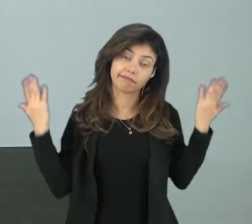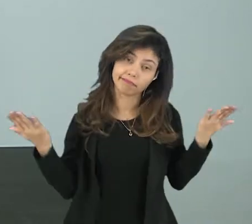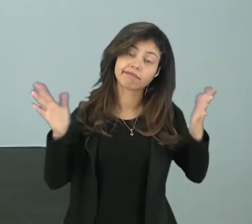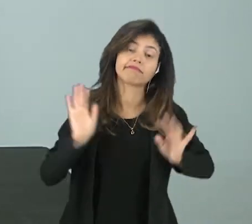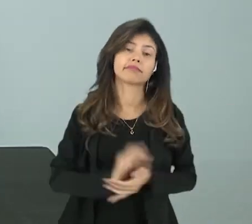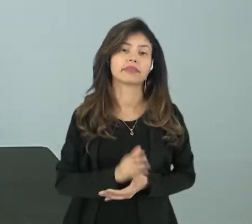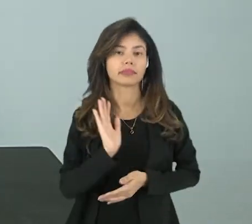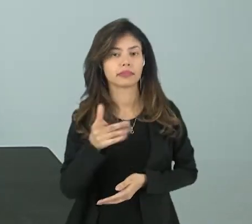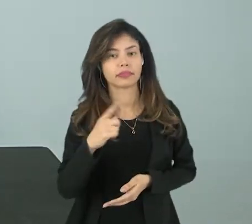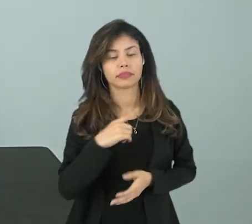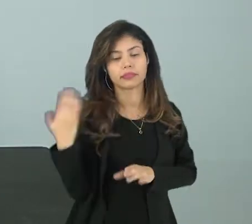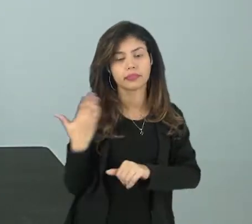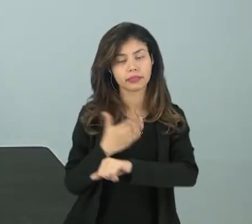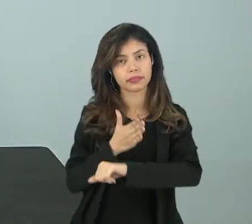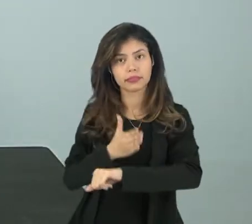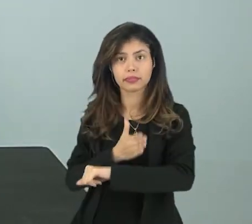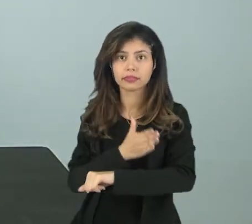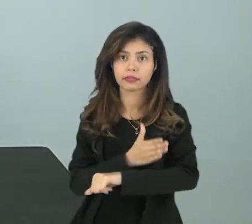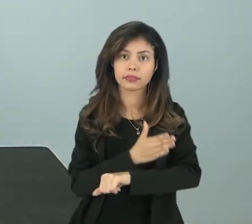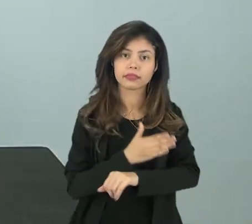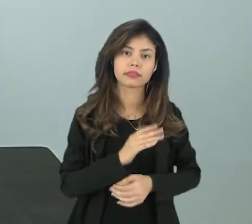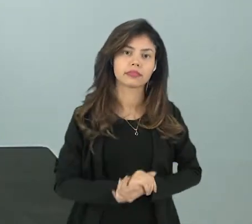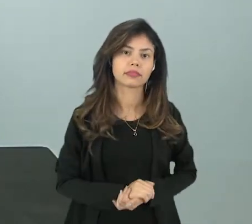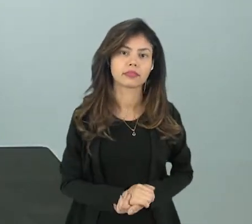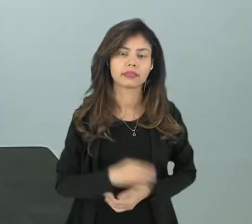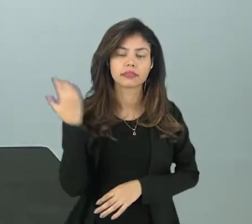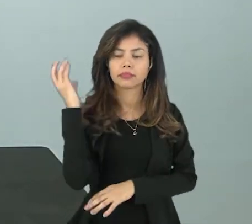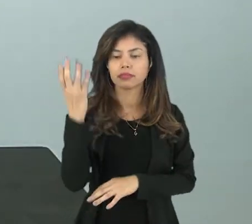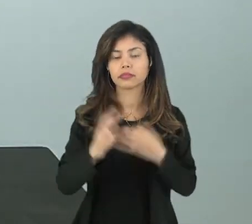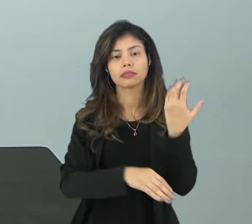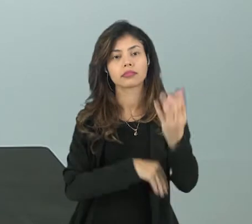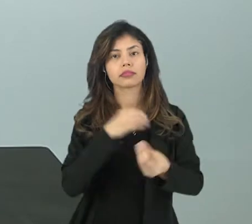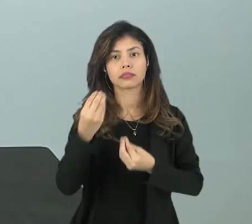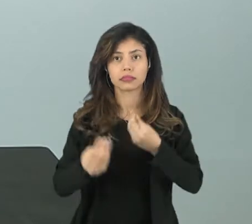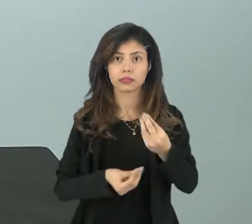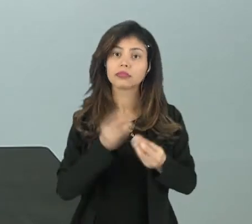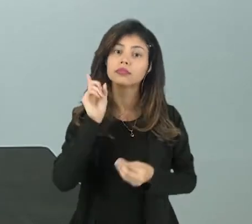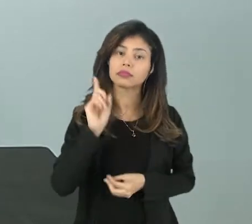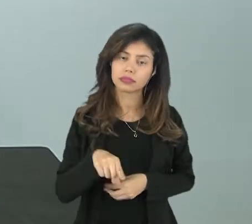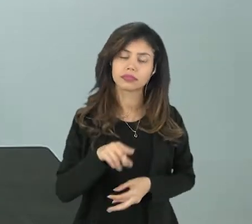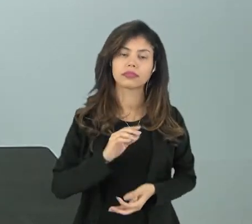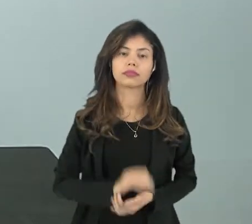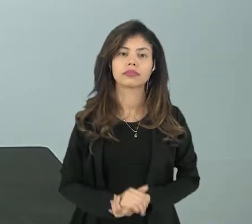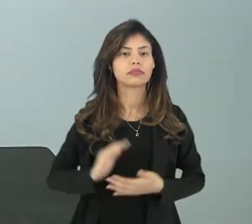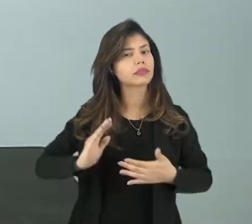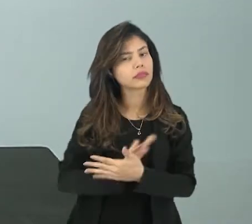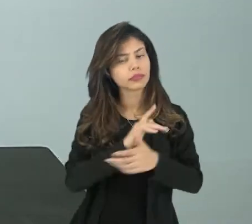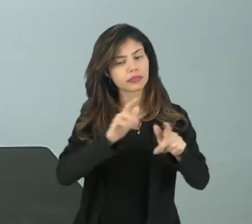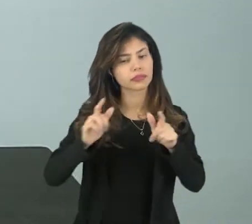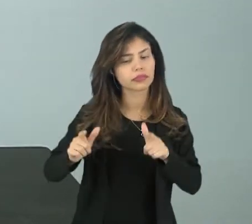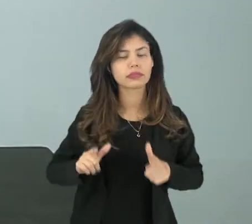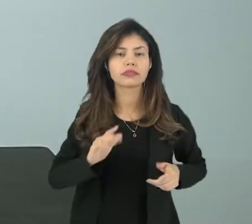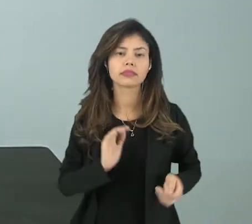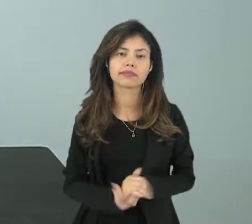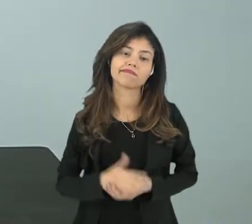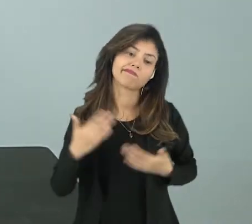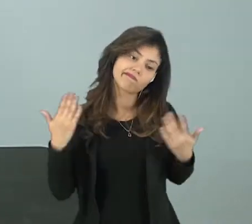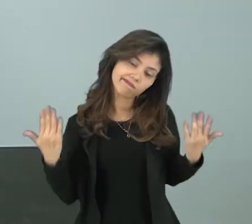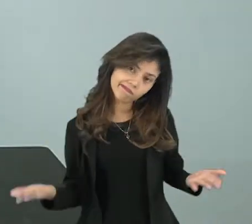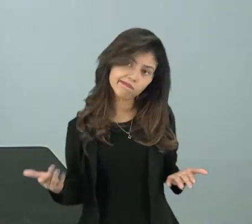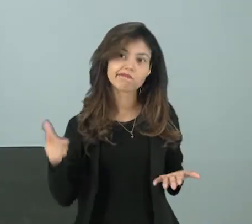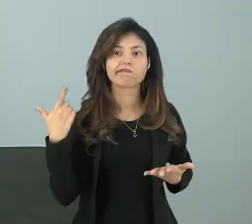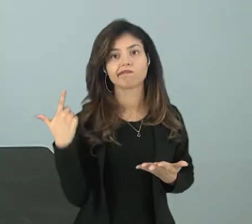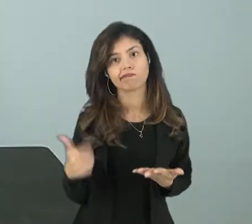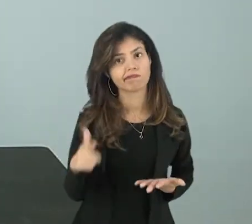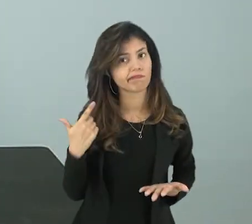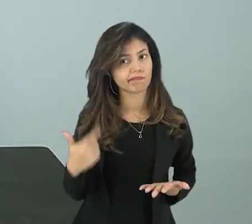temos bastante acesso, à natureza como ela é. E que em alguns lugares,